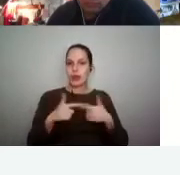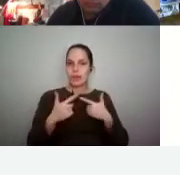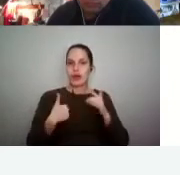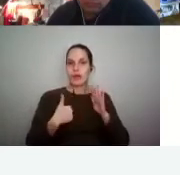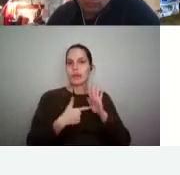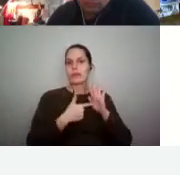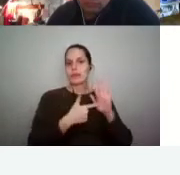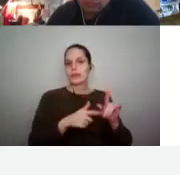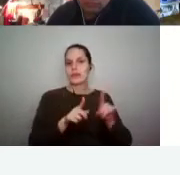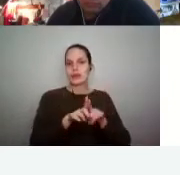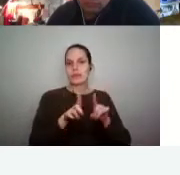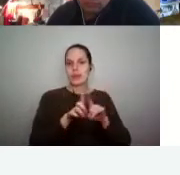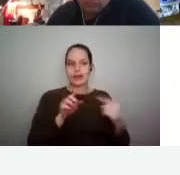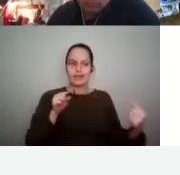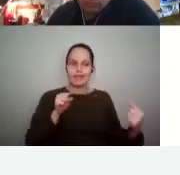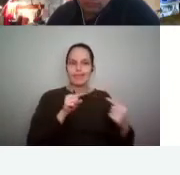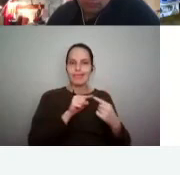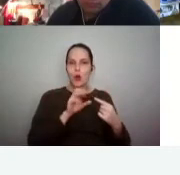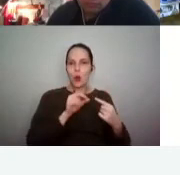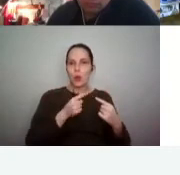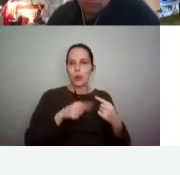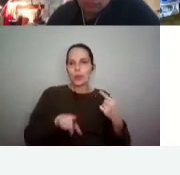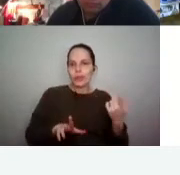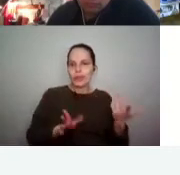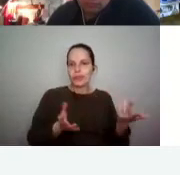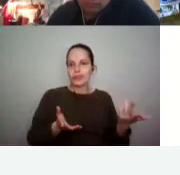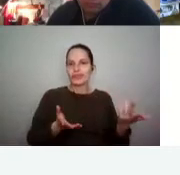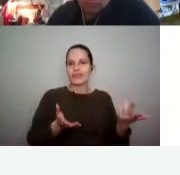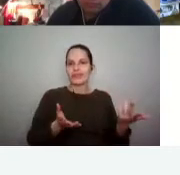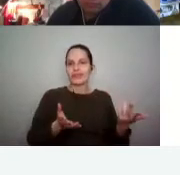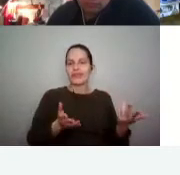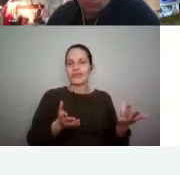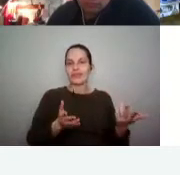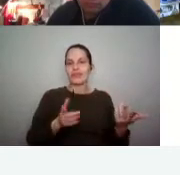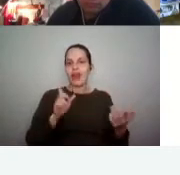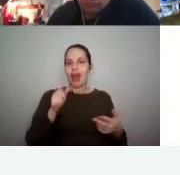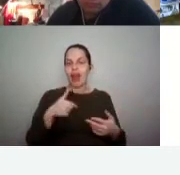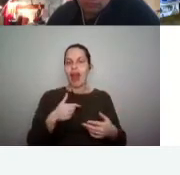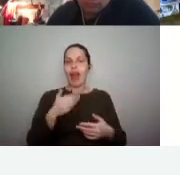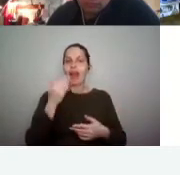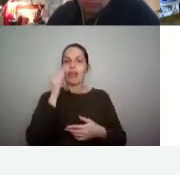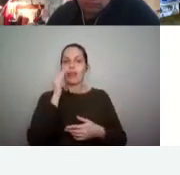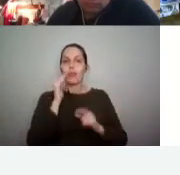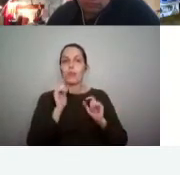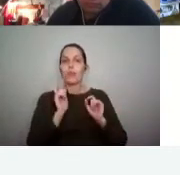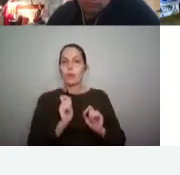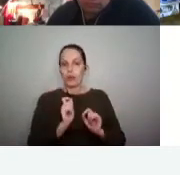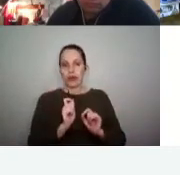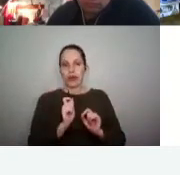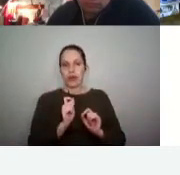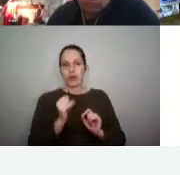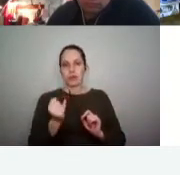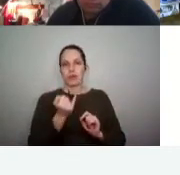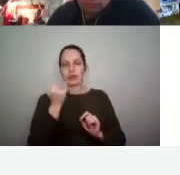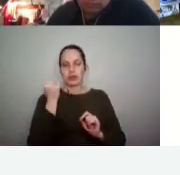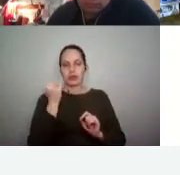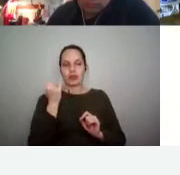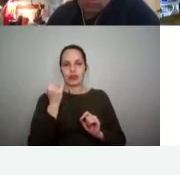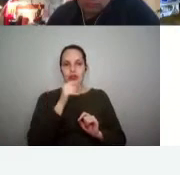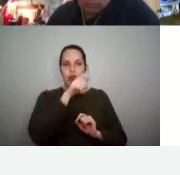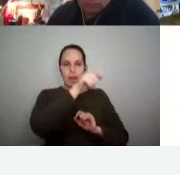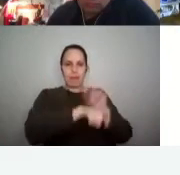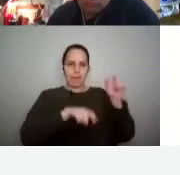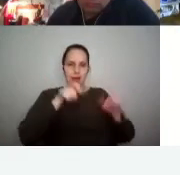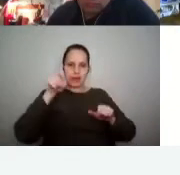Então, é entender que entre pessoas humanas há diferenças, né? E essas